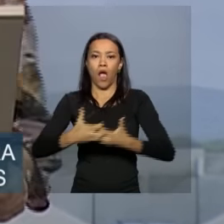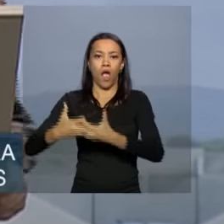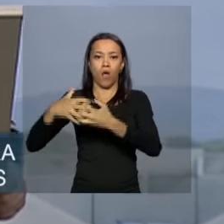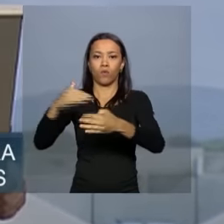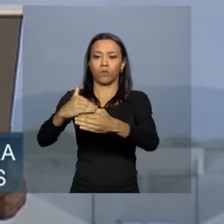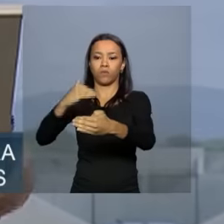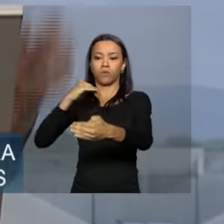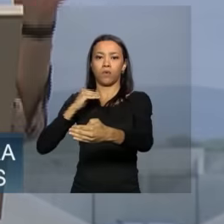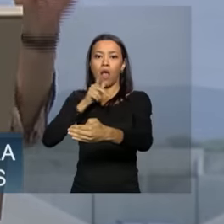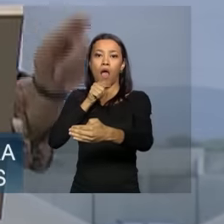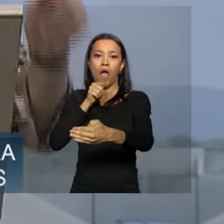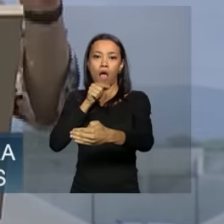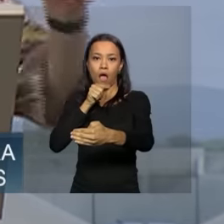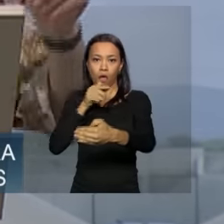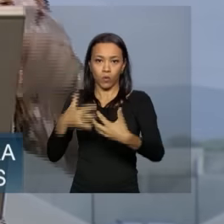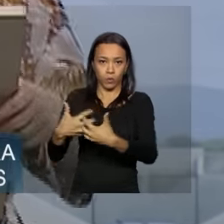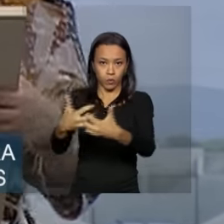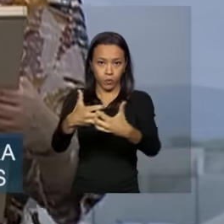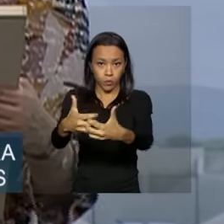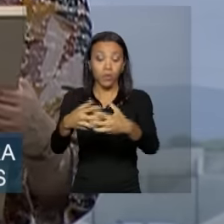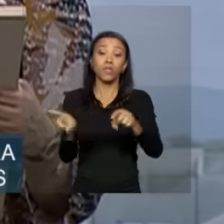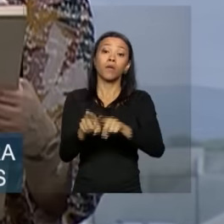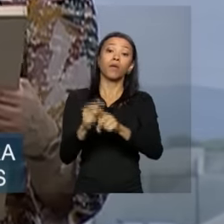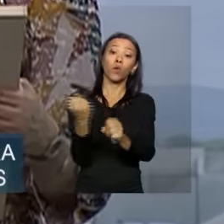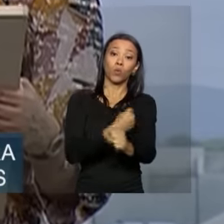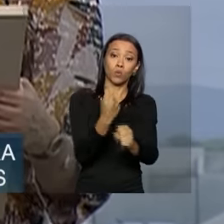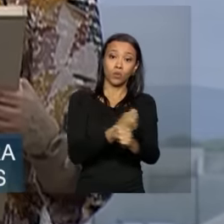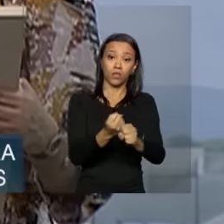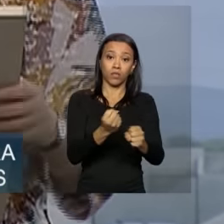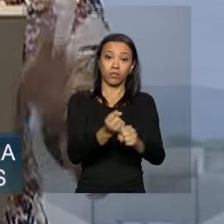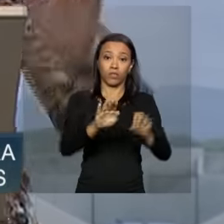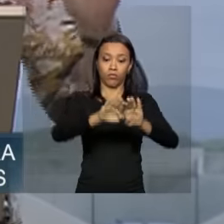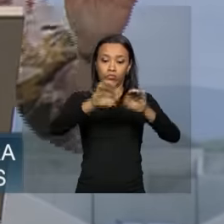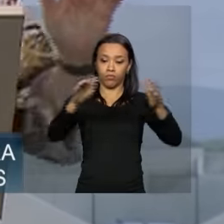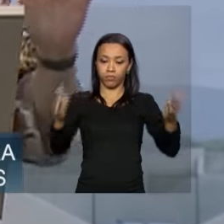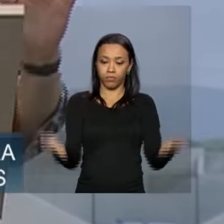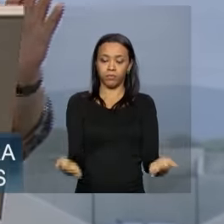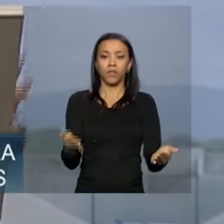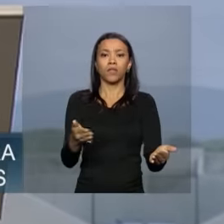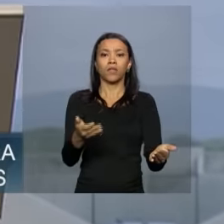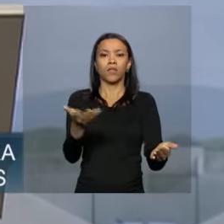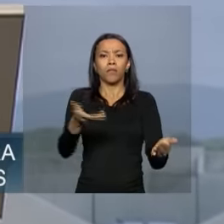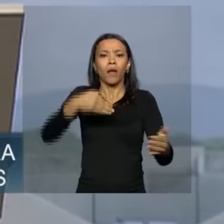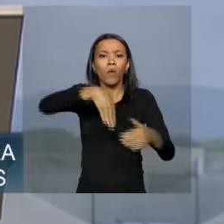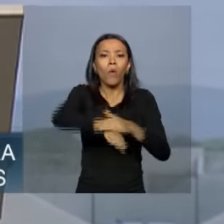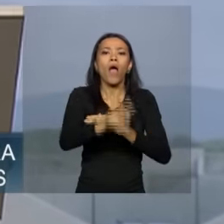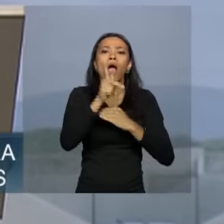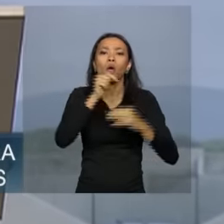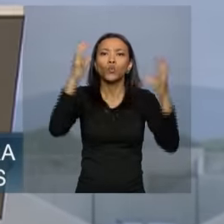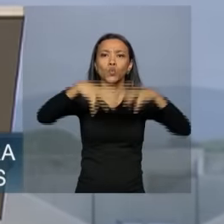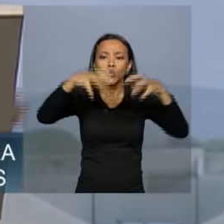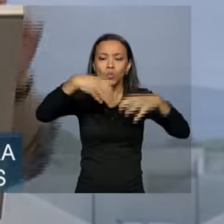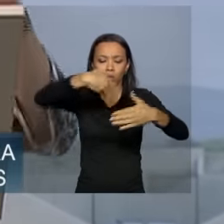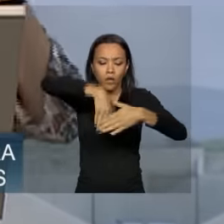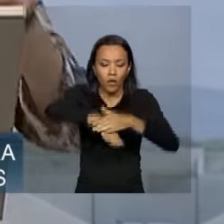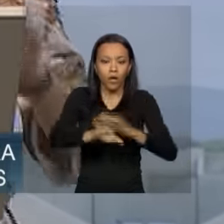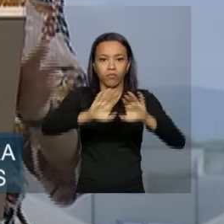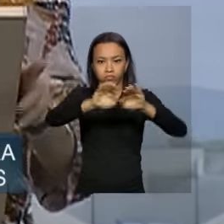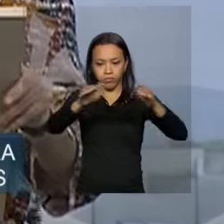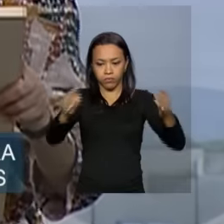nós providenciamos cisterna de primeira e segunda água, medidas, de uma certa